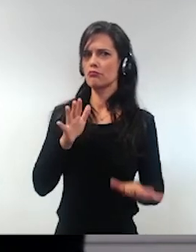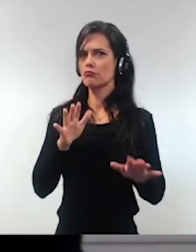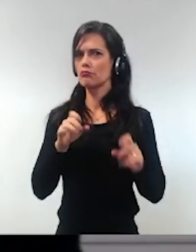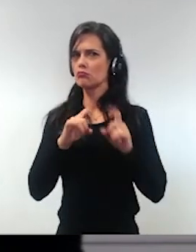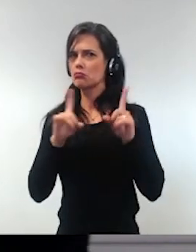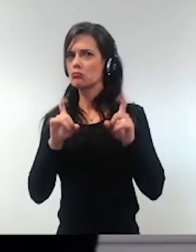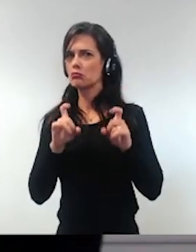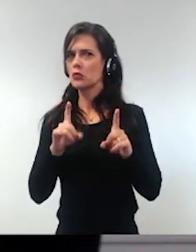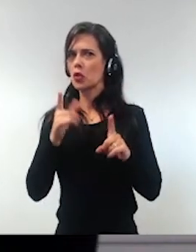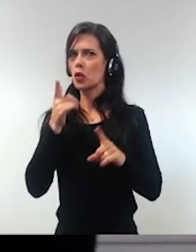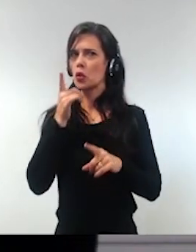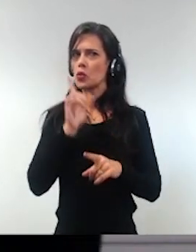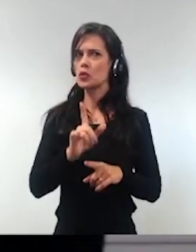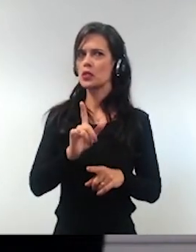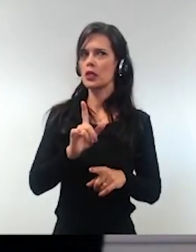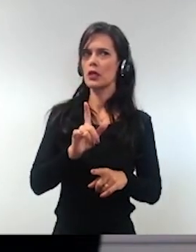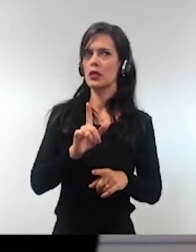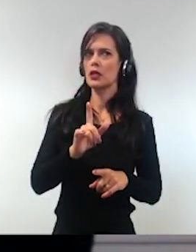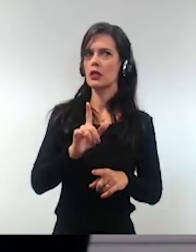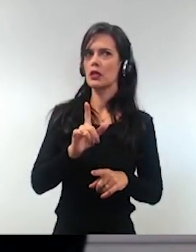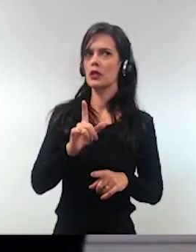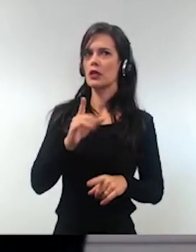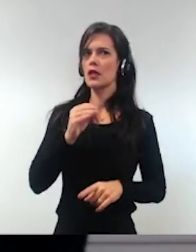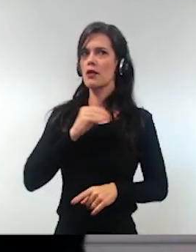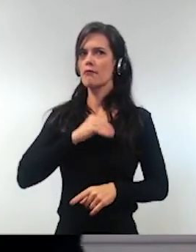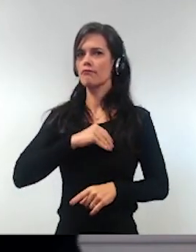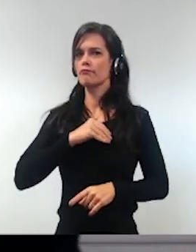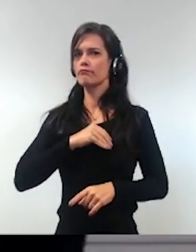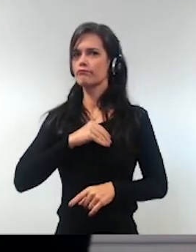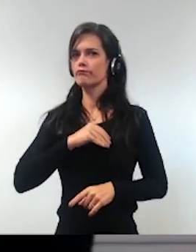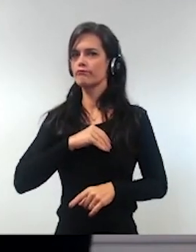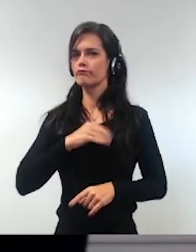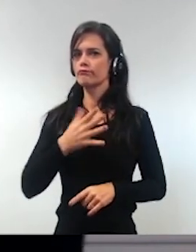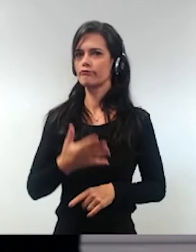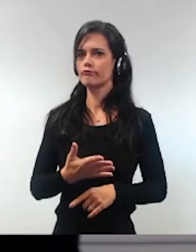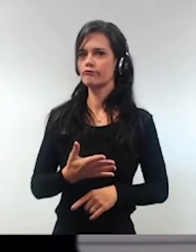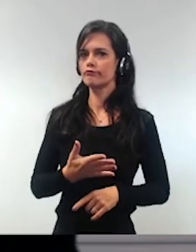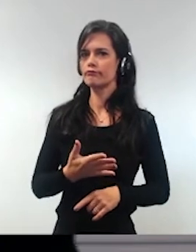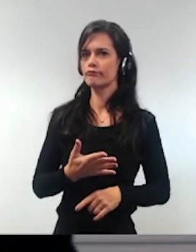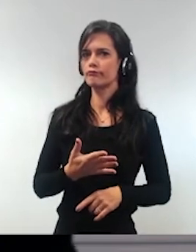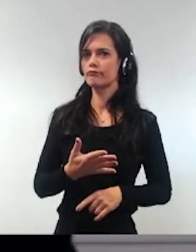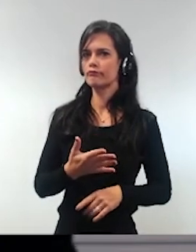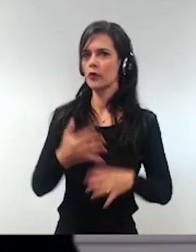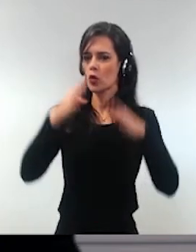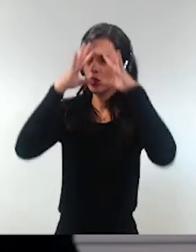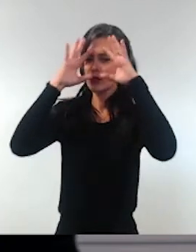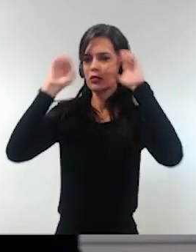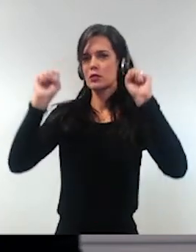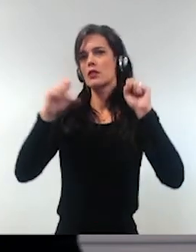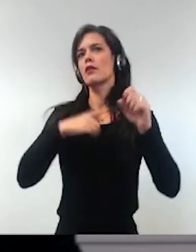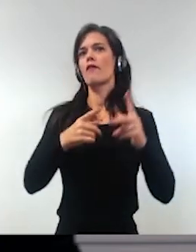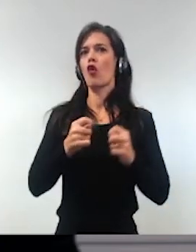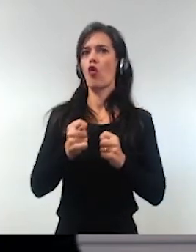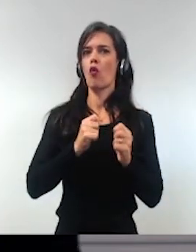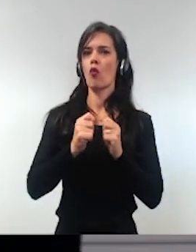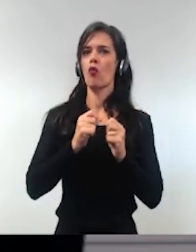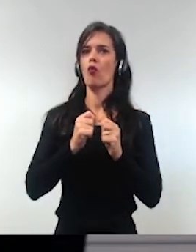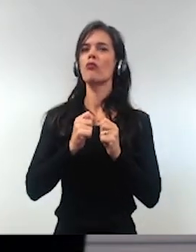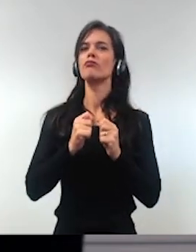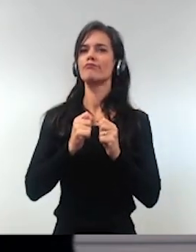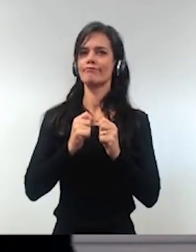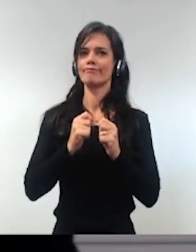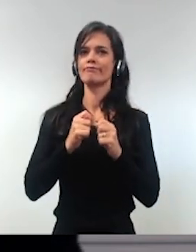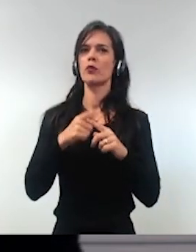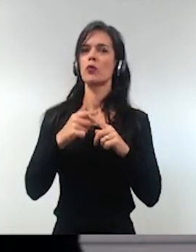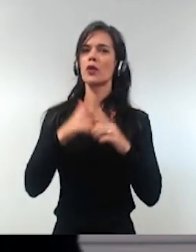receber nossos vencimentos? Os tribunais fizeram planos de contingência com medo, porque a gente não sabia o